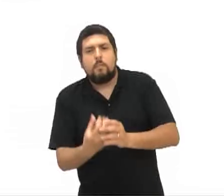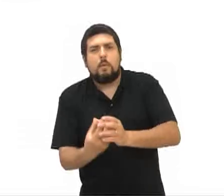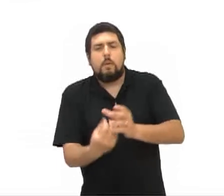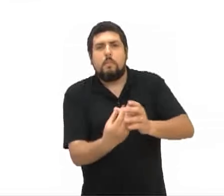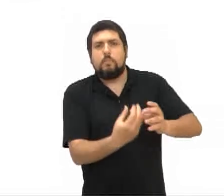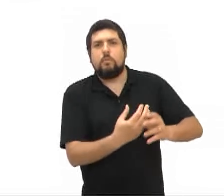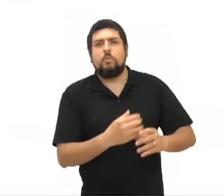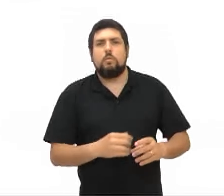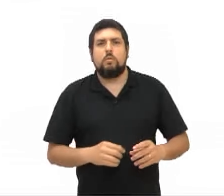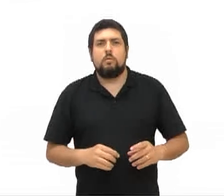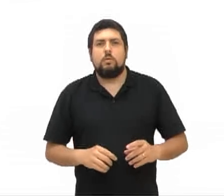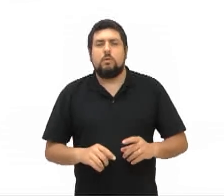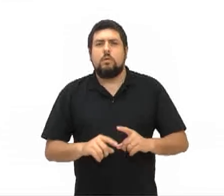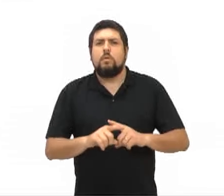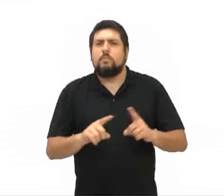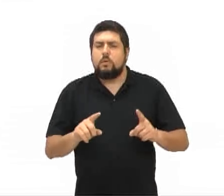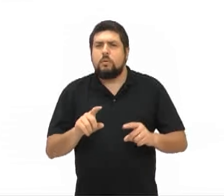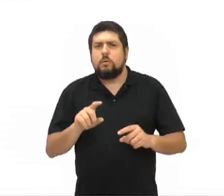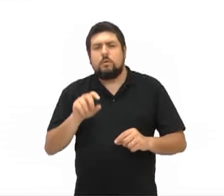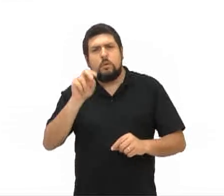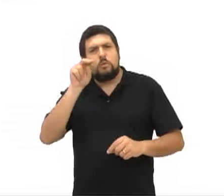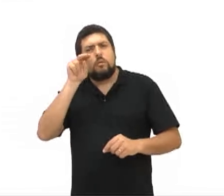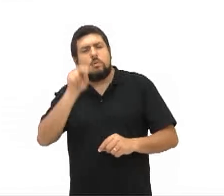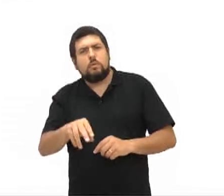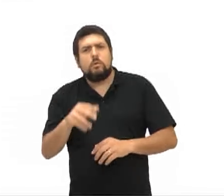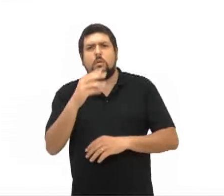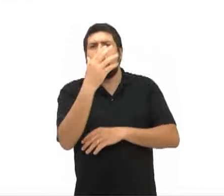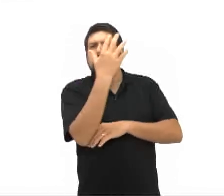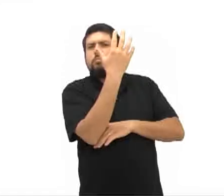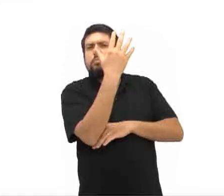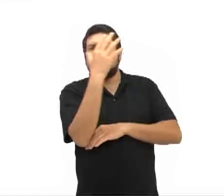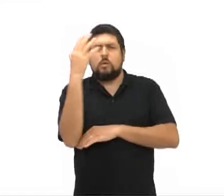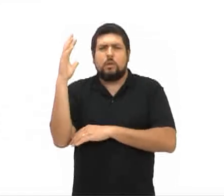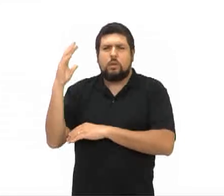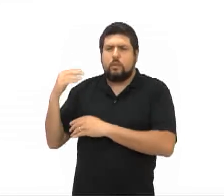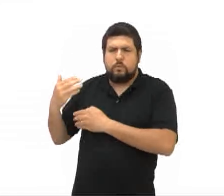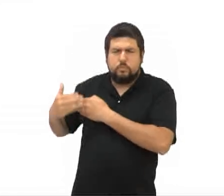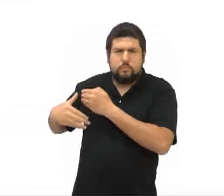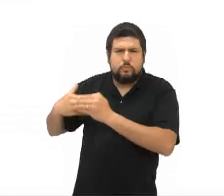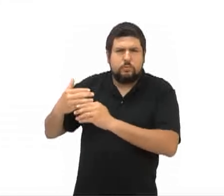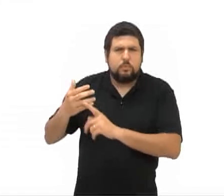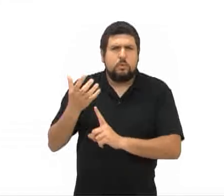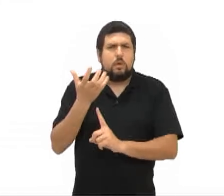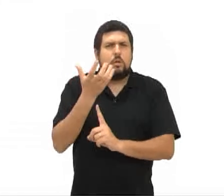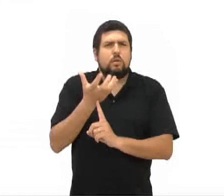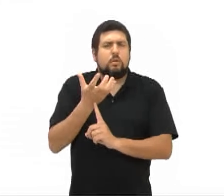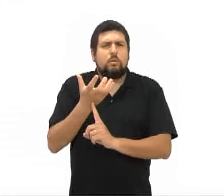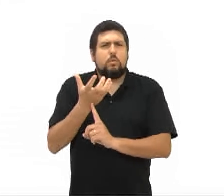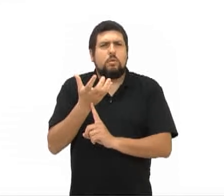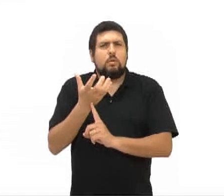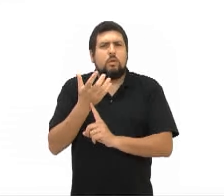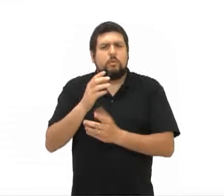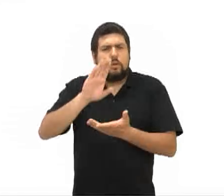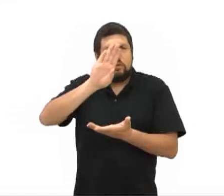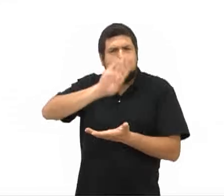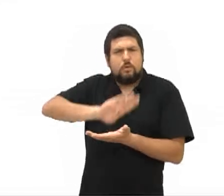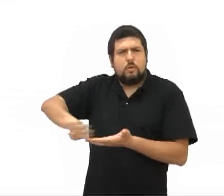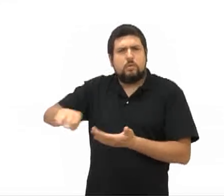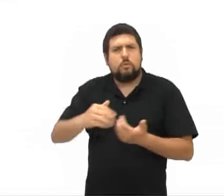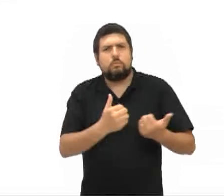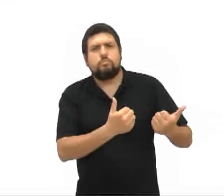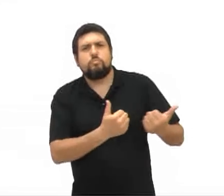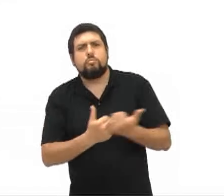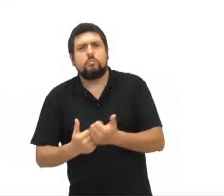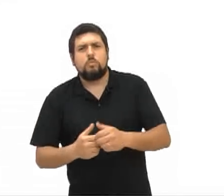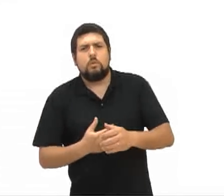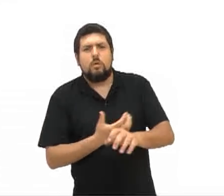tristeza que nossas matas nativas, inclusive as araucárias, estão sendo substituídas por grandes plantações, o que